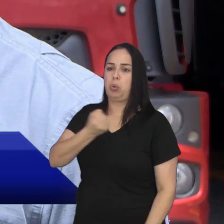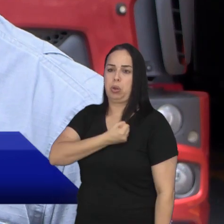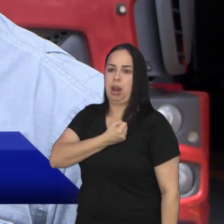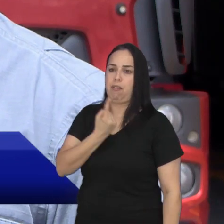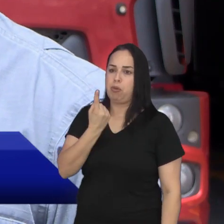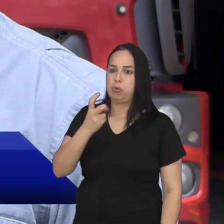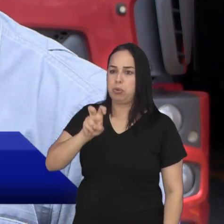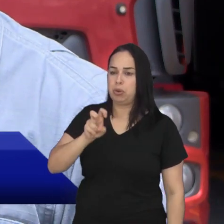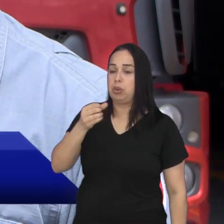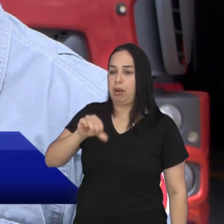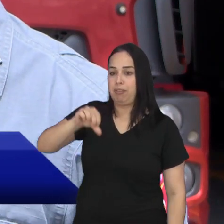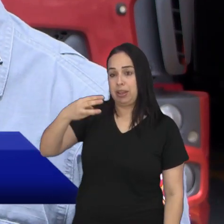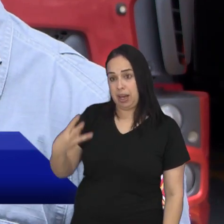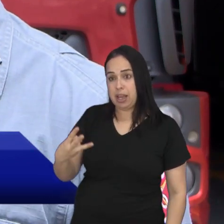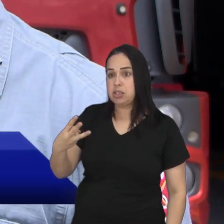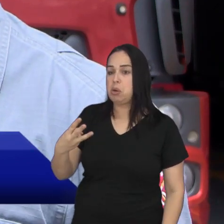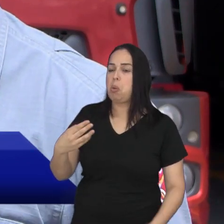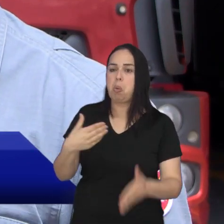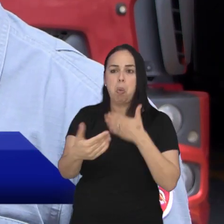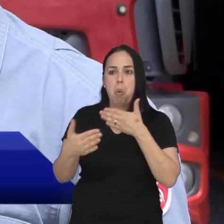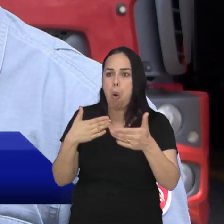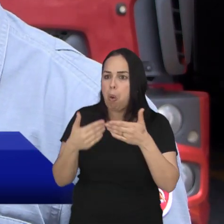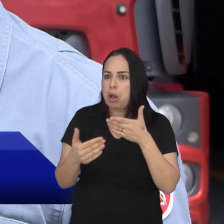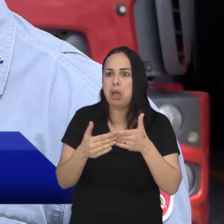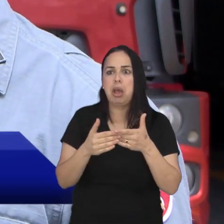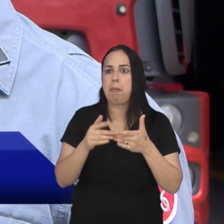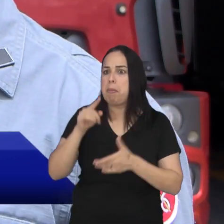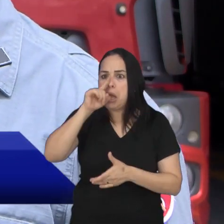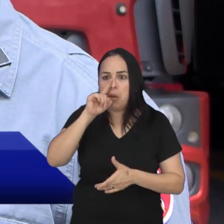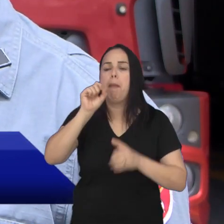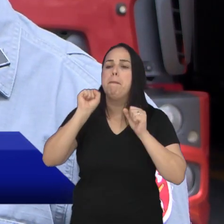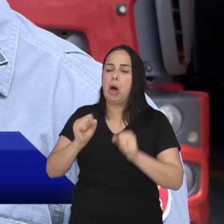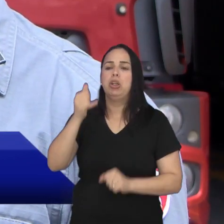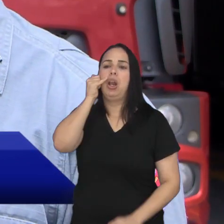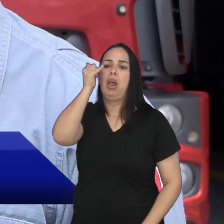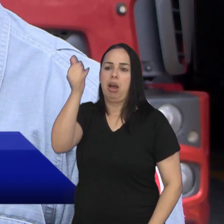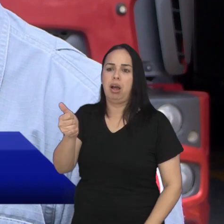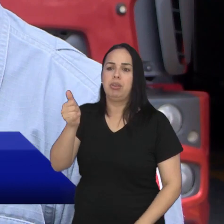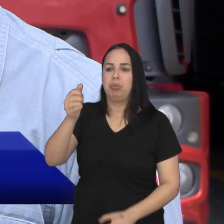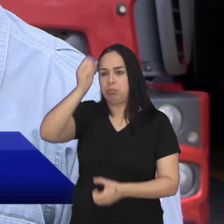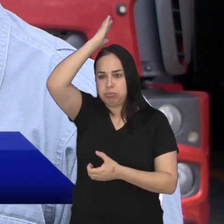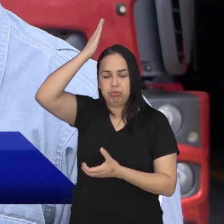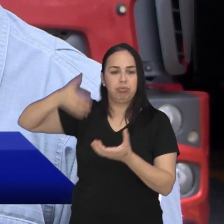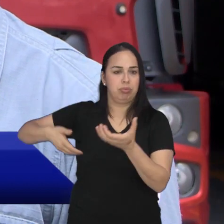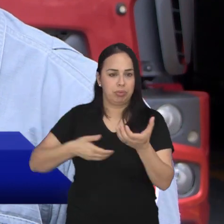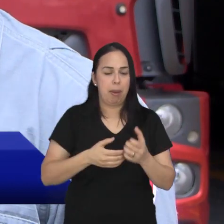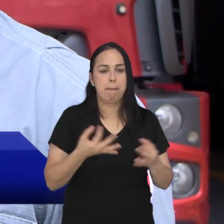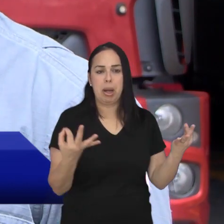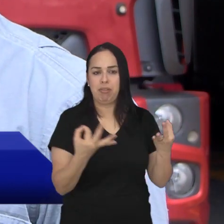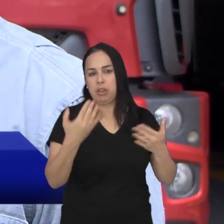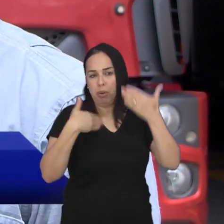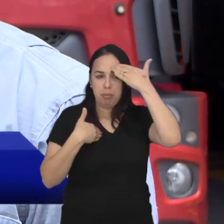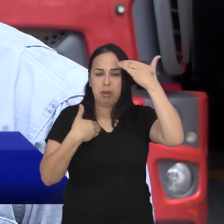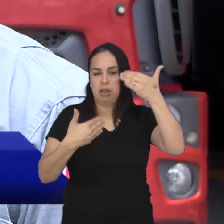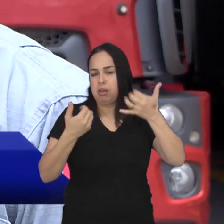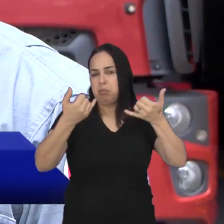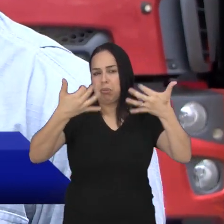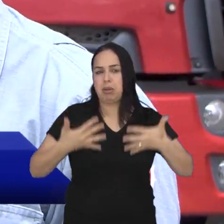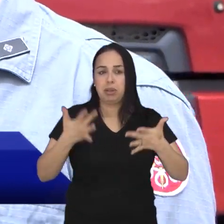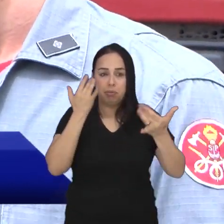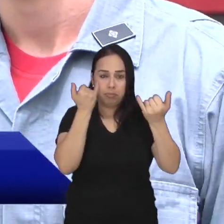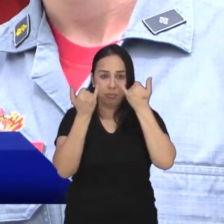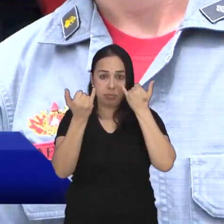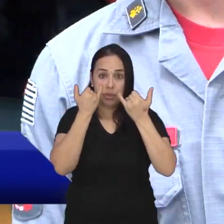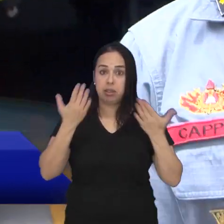do contato 193, qualquer situação de risco, seja uma enchente, ela pode fazer o contato com o Corpo de Bombeiros. Perfeito, Tenente. Muito